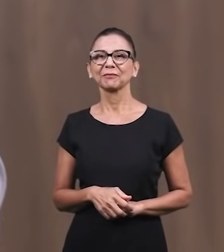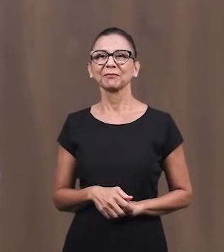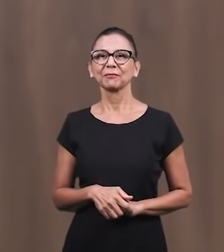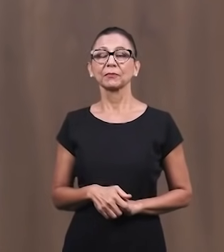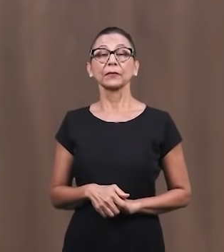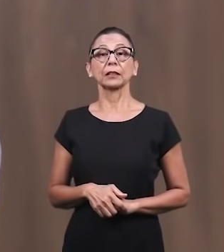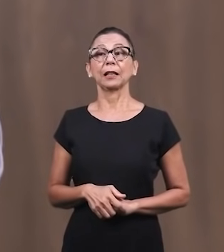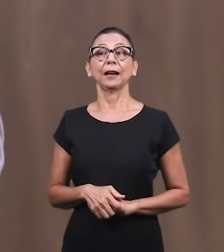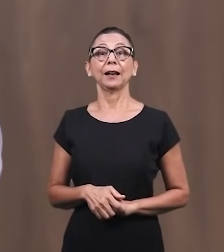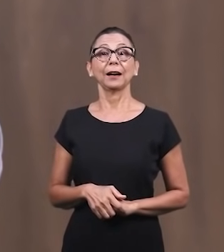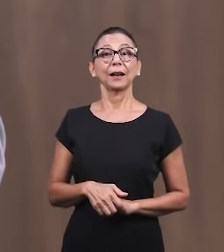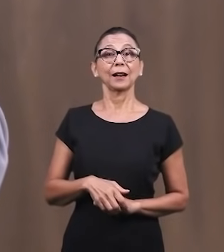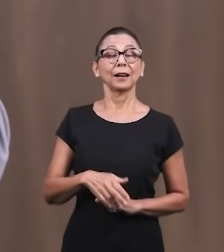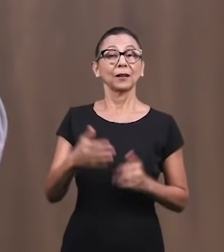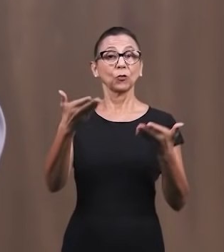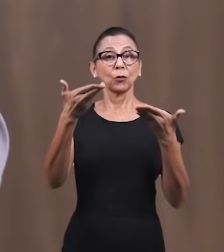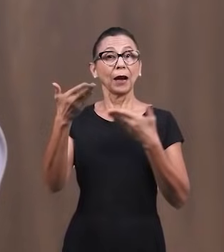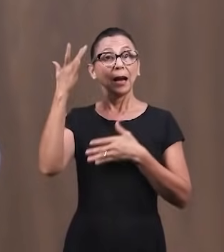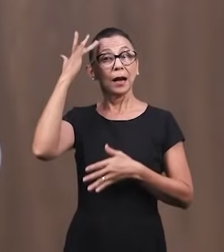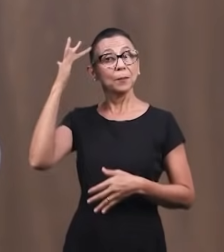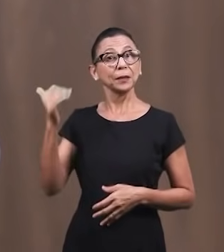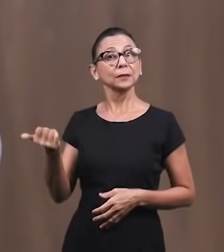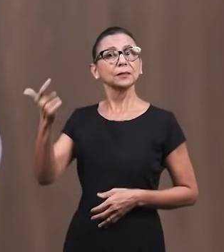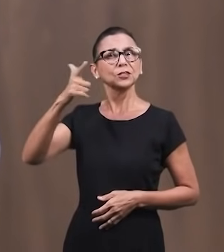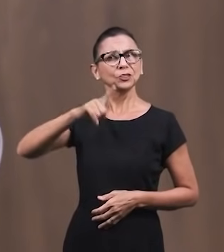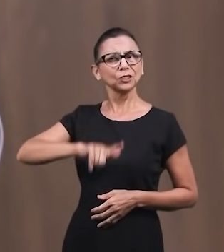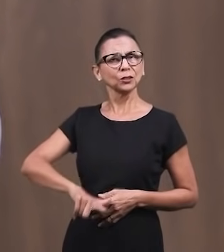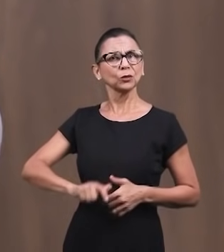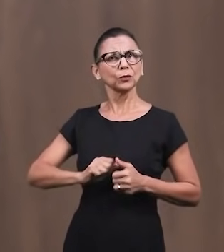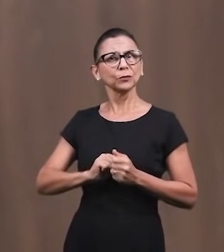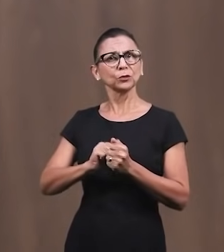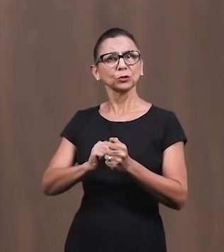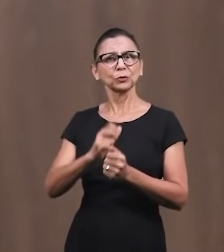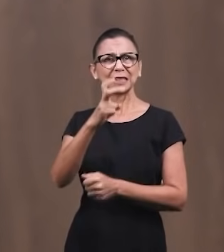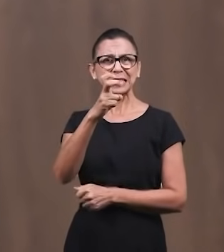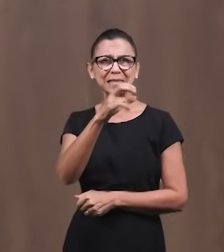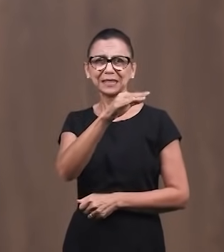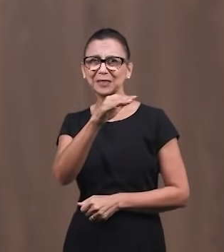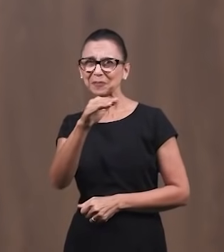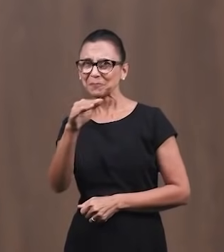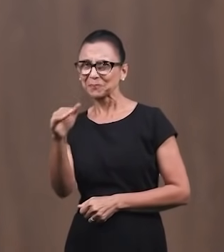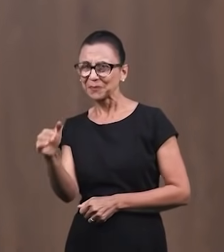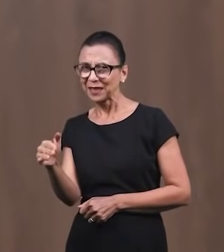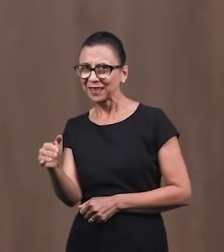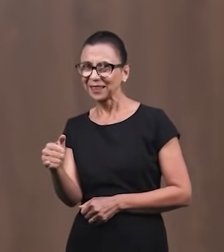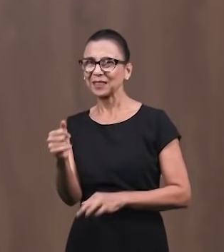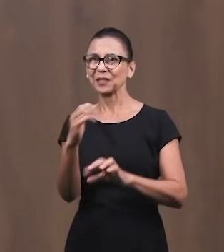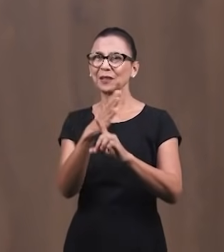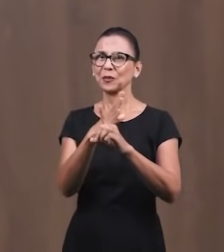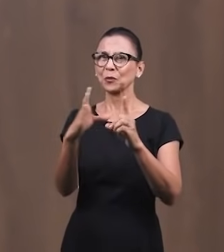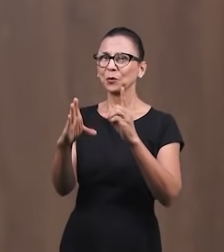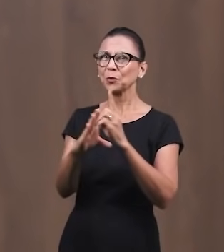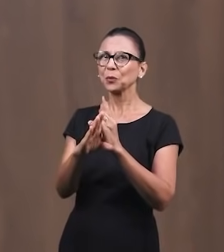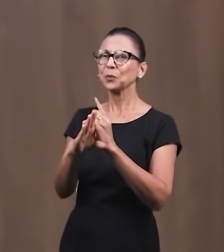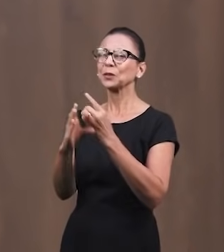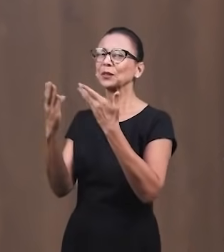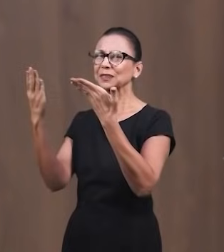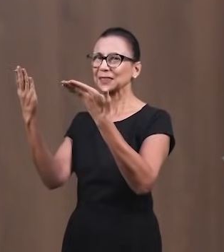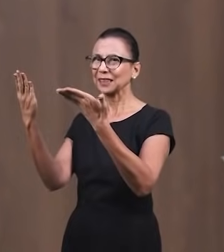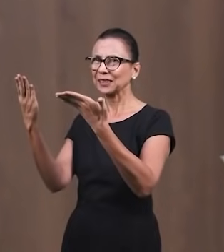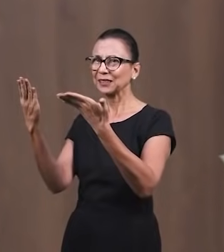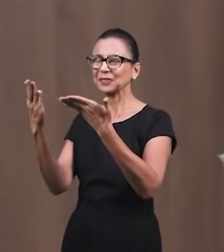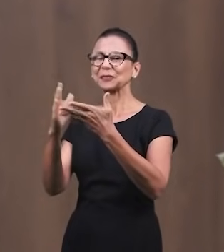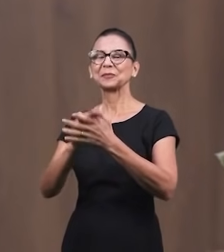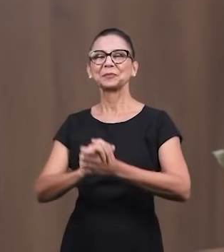te convidar para amanhã nós estarmos juntos mais uma vez às 17h30 para mais um culto ao Senhor, para mais uma